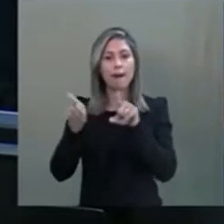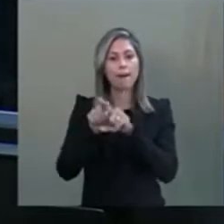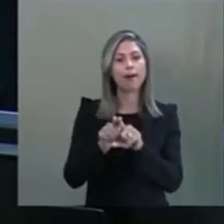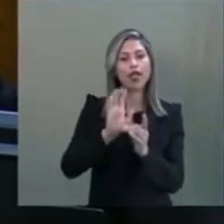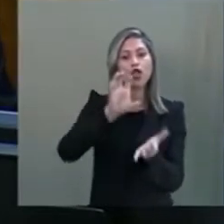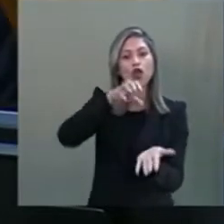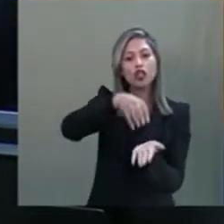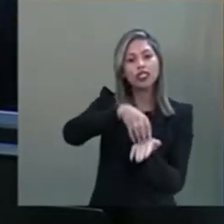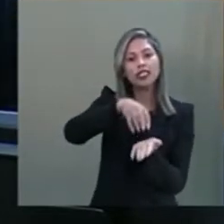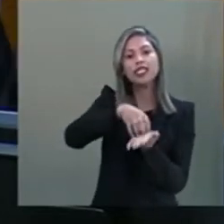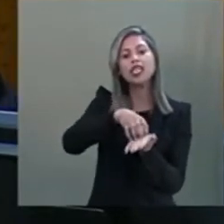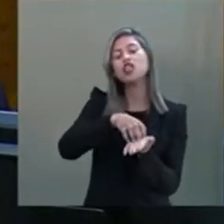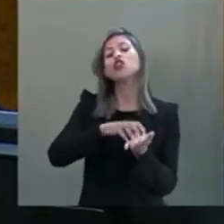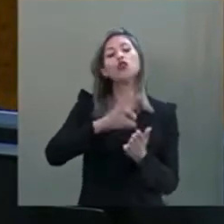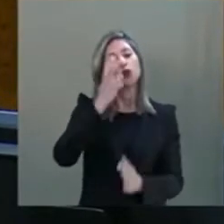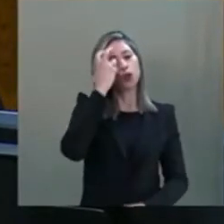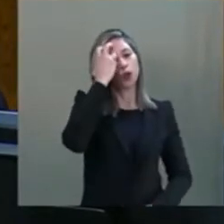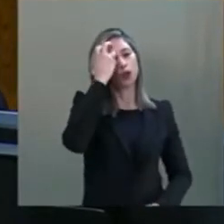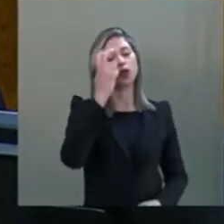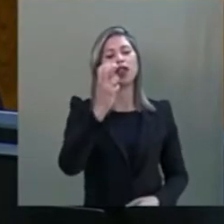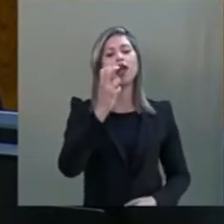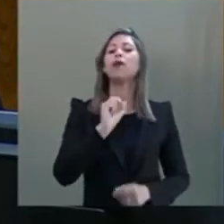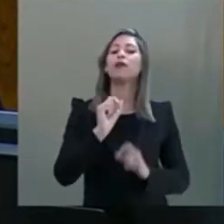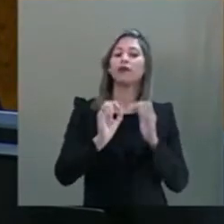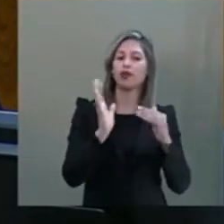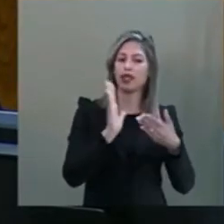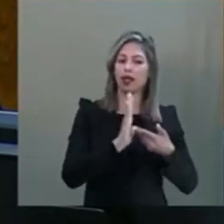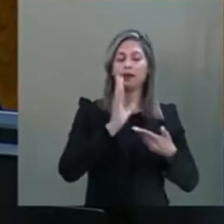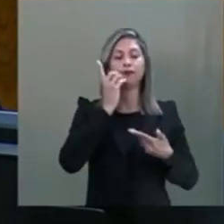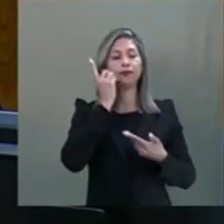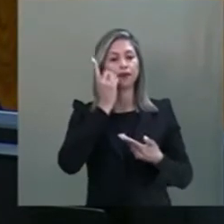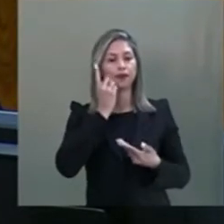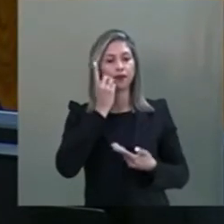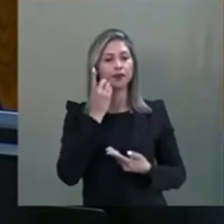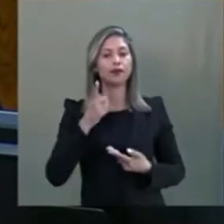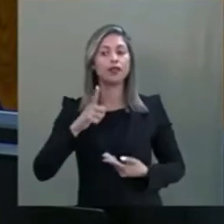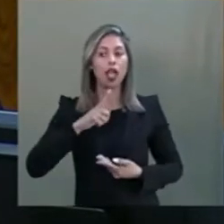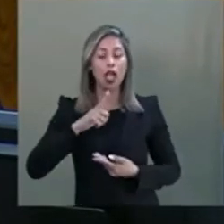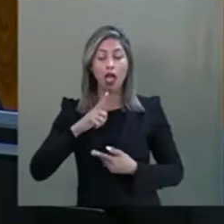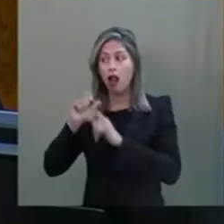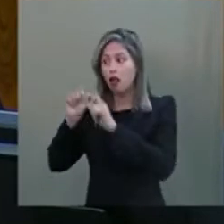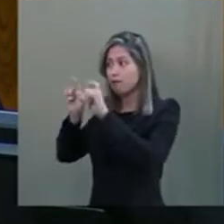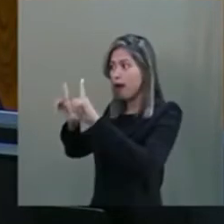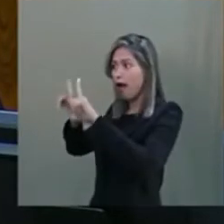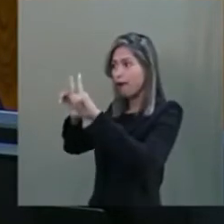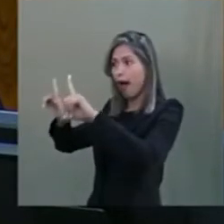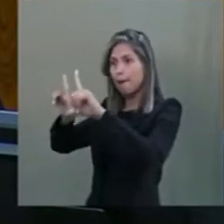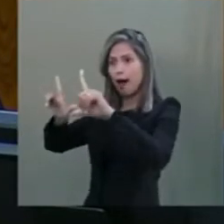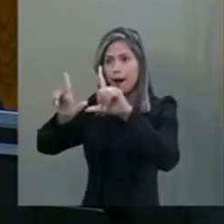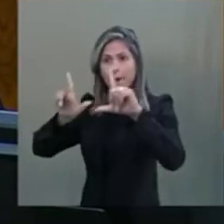dos Deputados. Como a exposição retrata